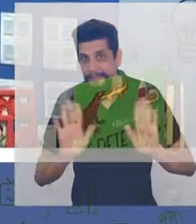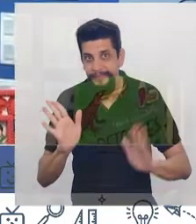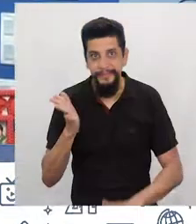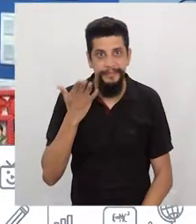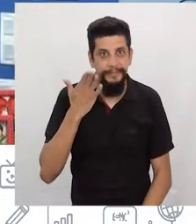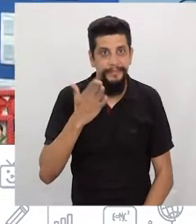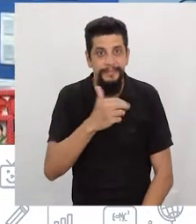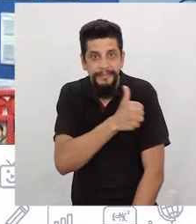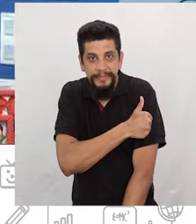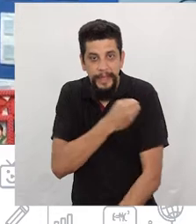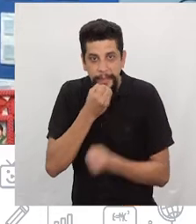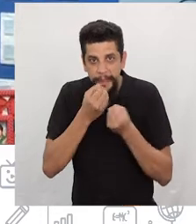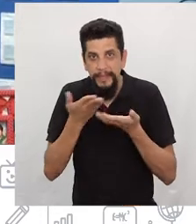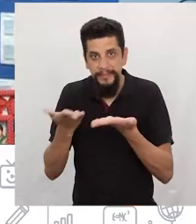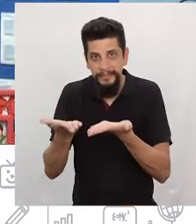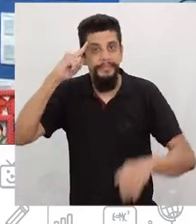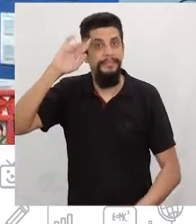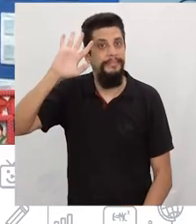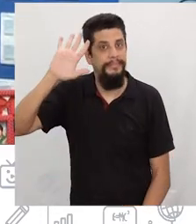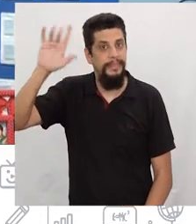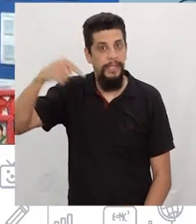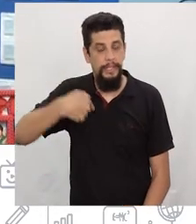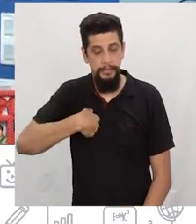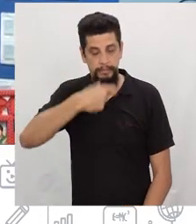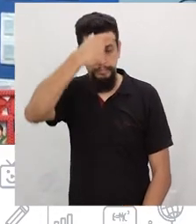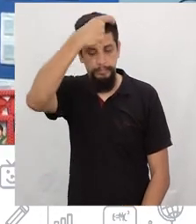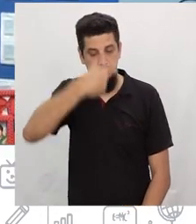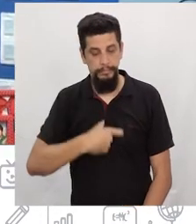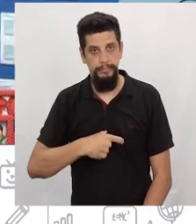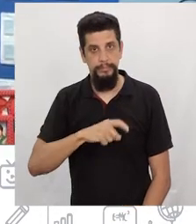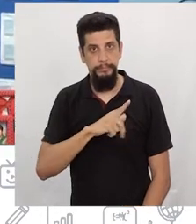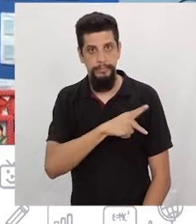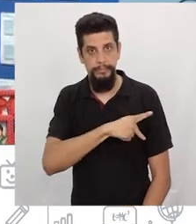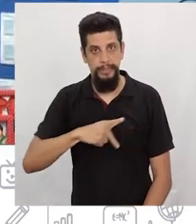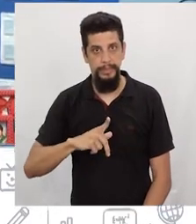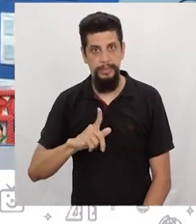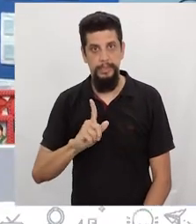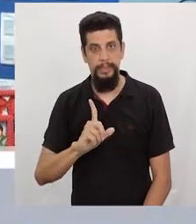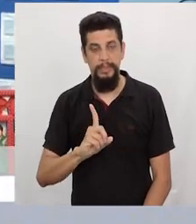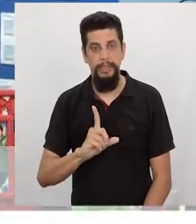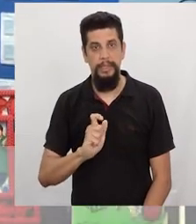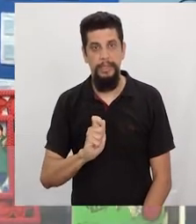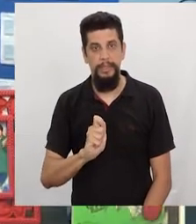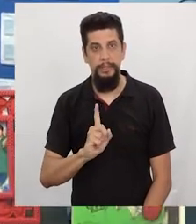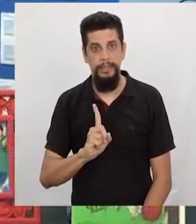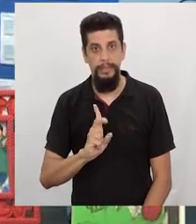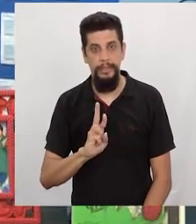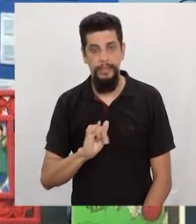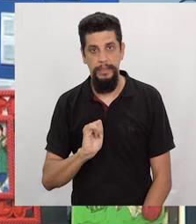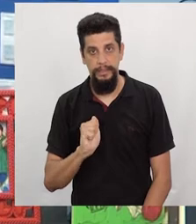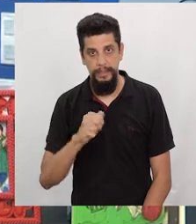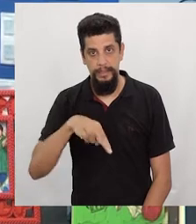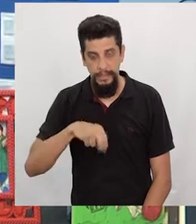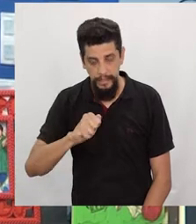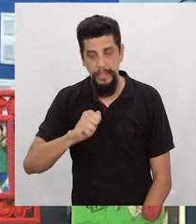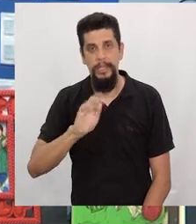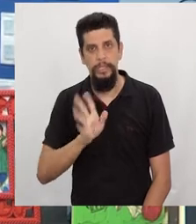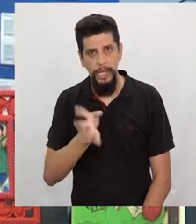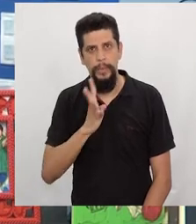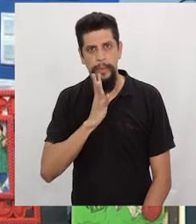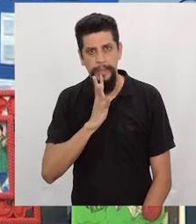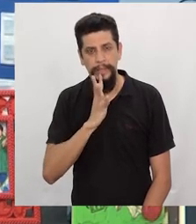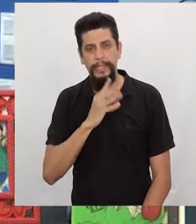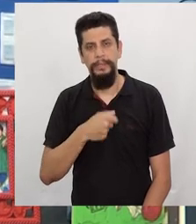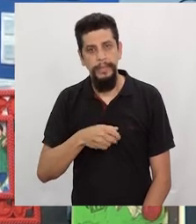Olá, estudantes, tudo bem com vocês? Eu sou a professora Adriana, nós já nos conhecemos e espero que